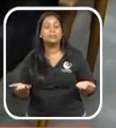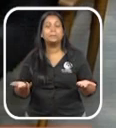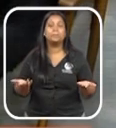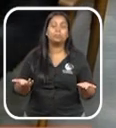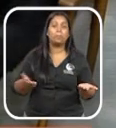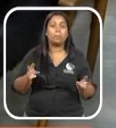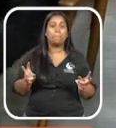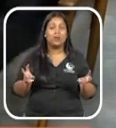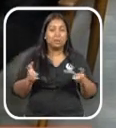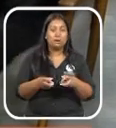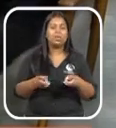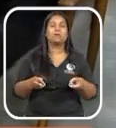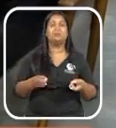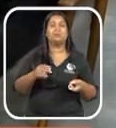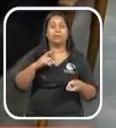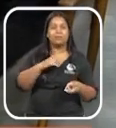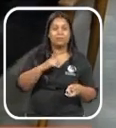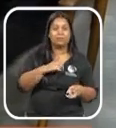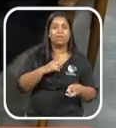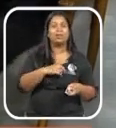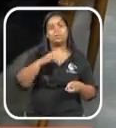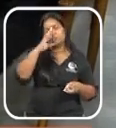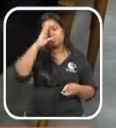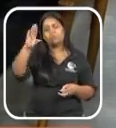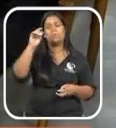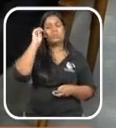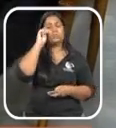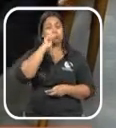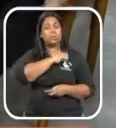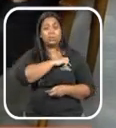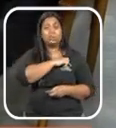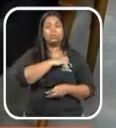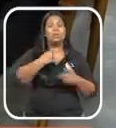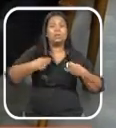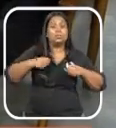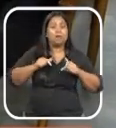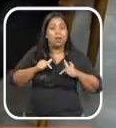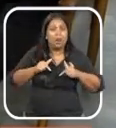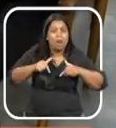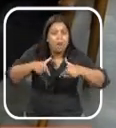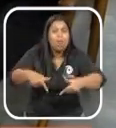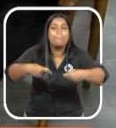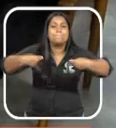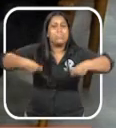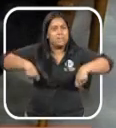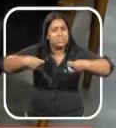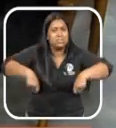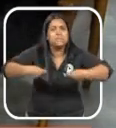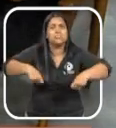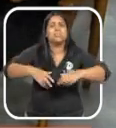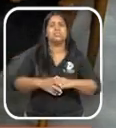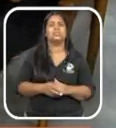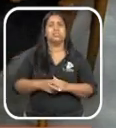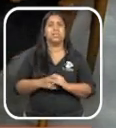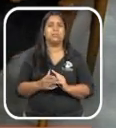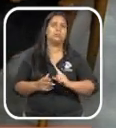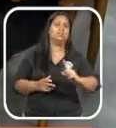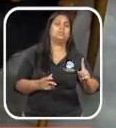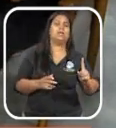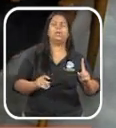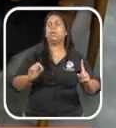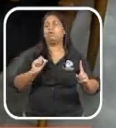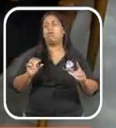sobretudo o Municipal, ele tem que ir para esse enfrentamento, né? Ele tem que sair daqui de dentro e realmente está